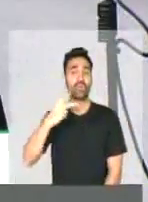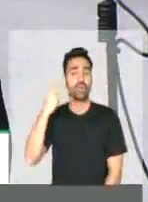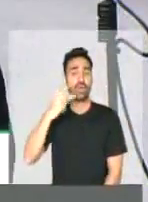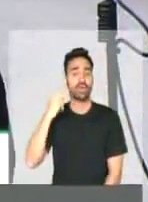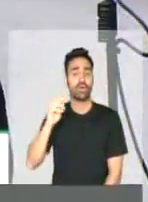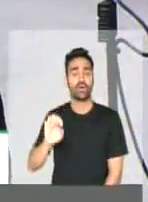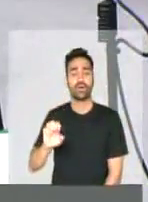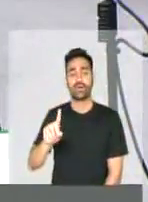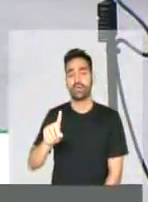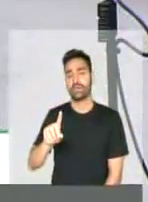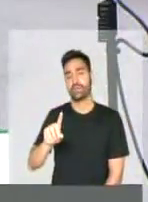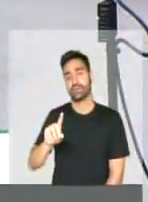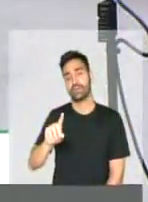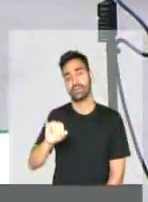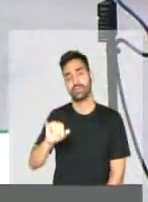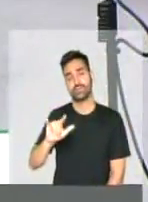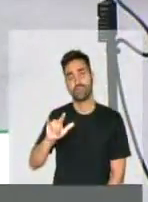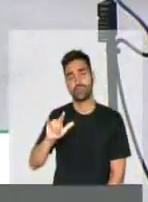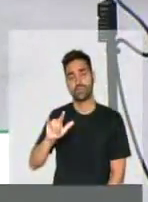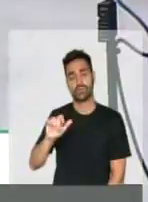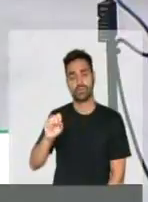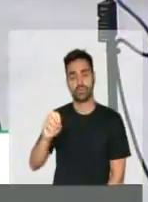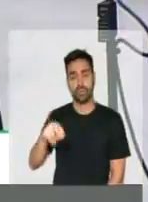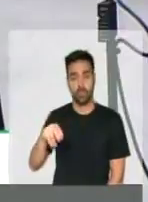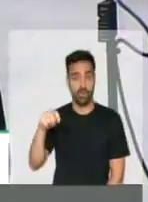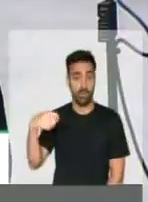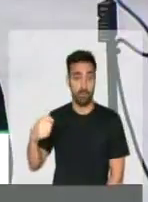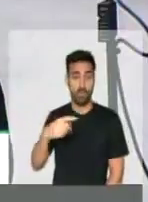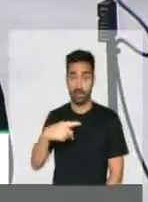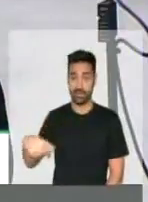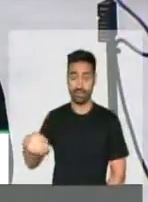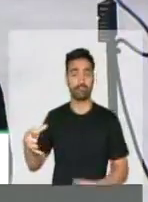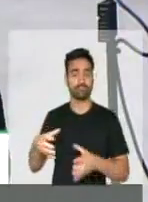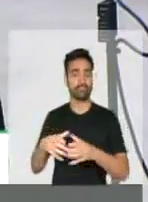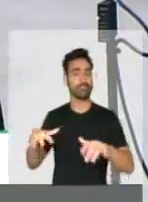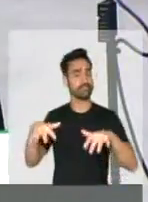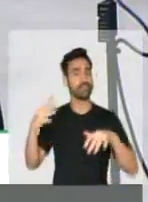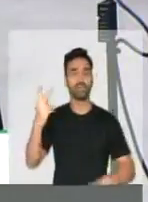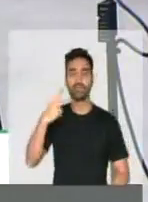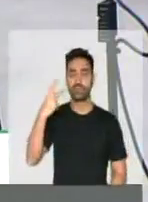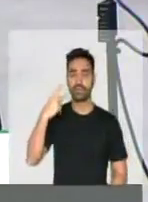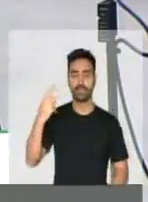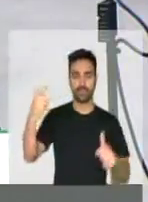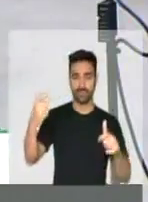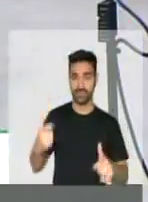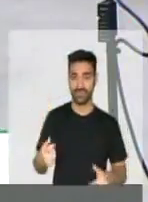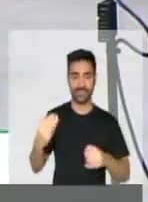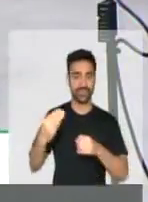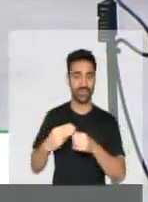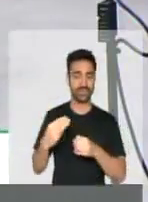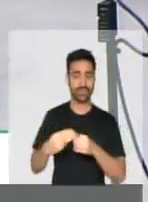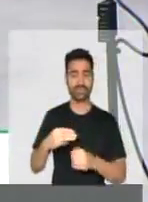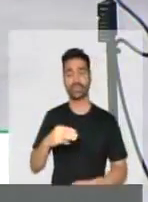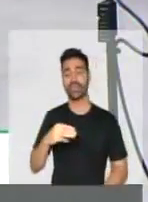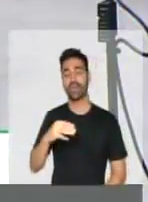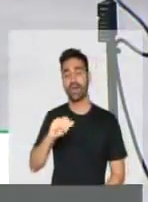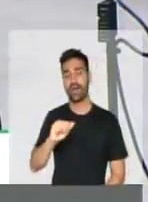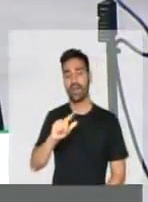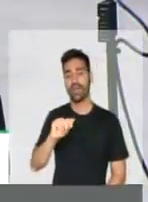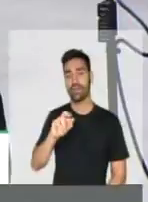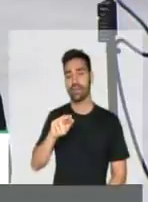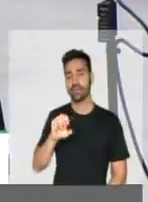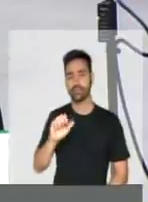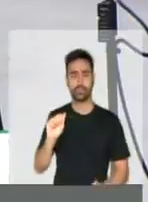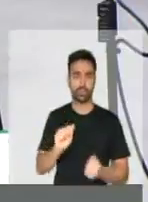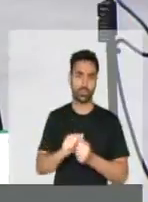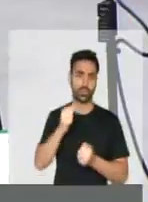vereador Edilson, que preside a Câmara de Vereadores do município de Alegrete. Ele com sua esposa